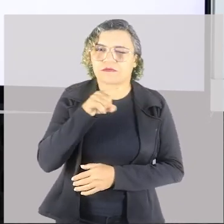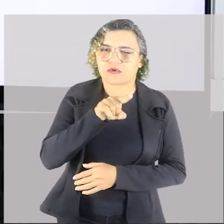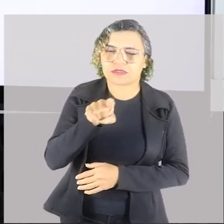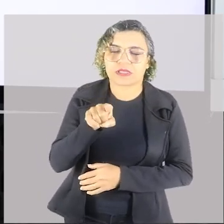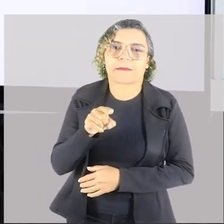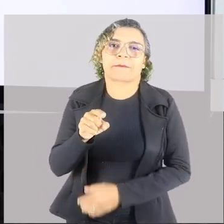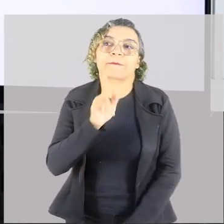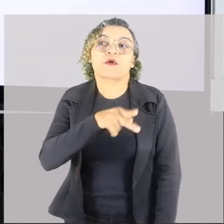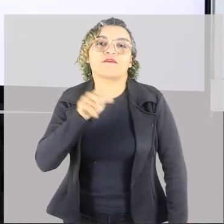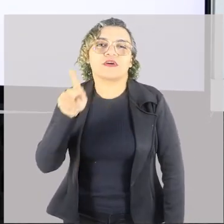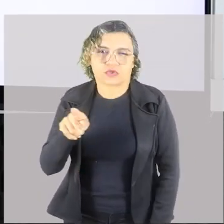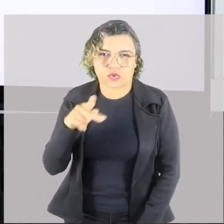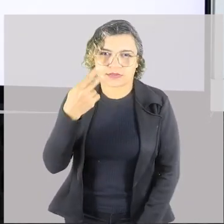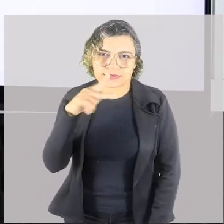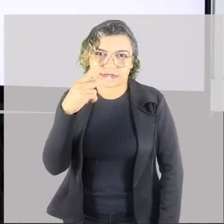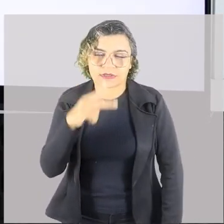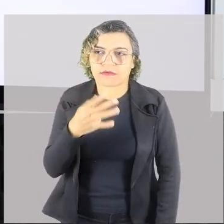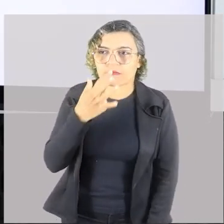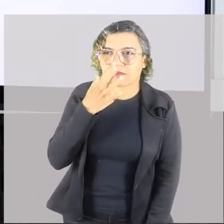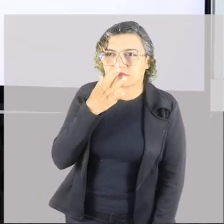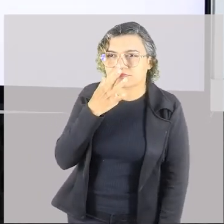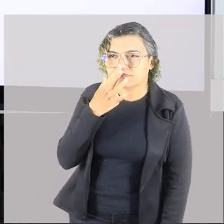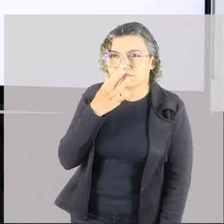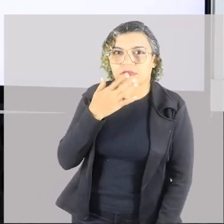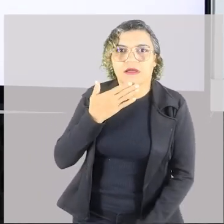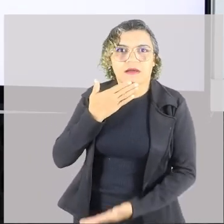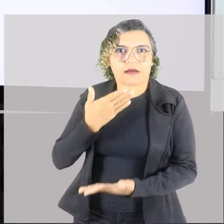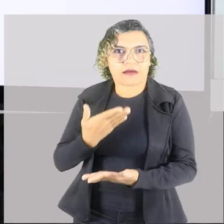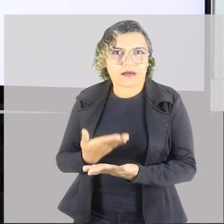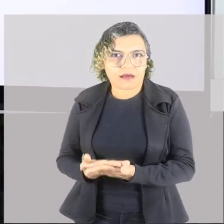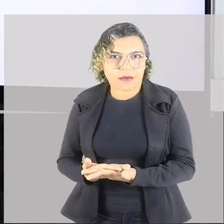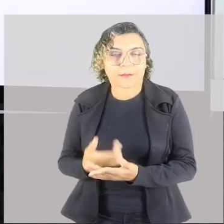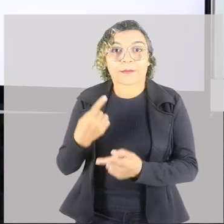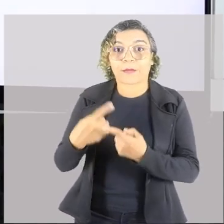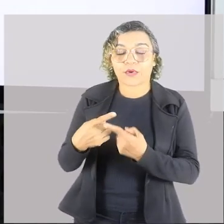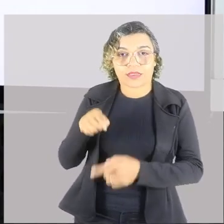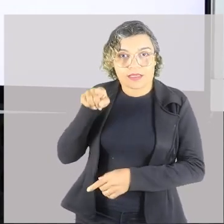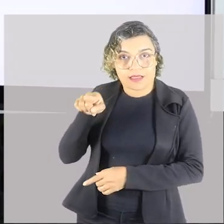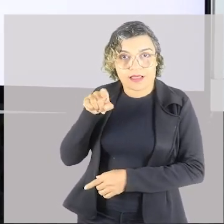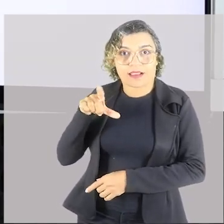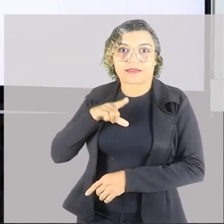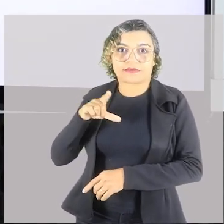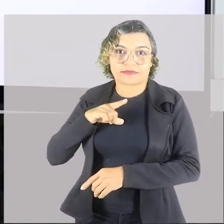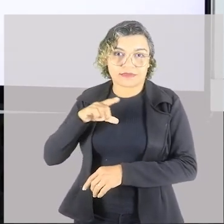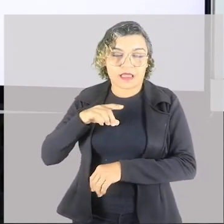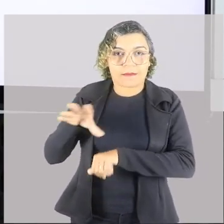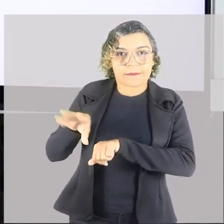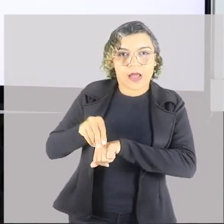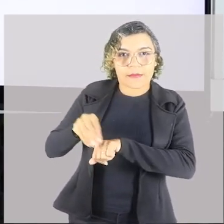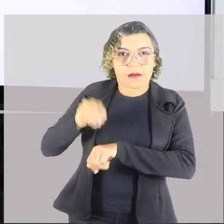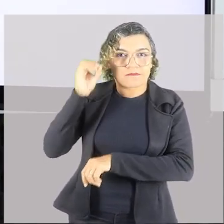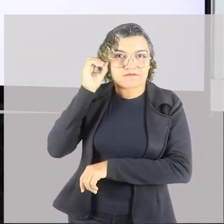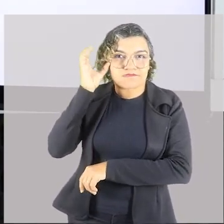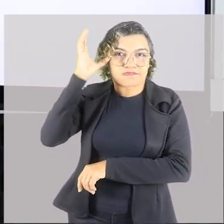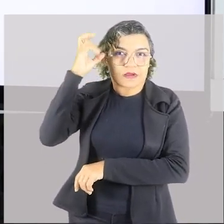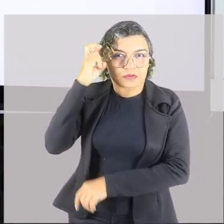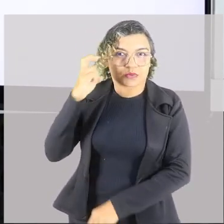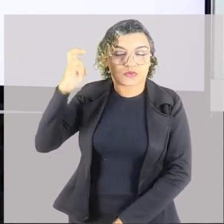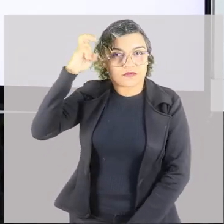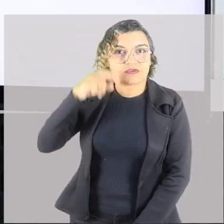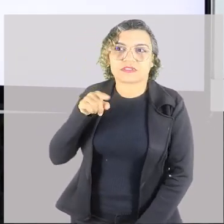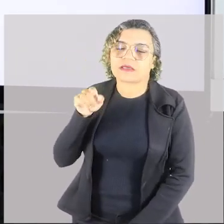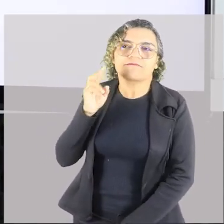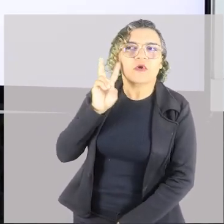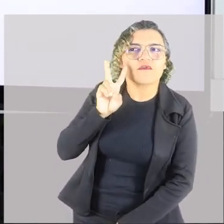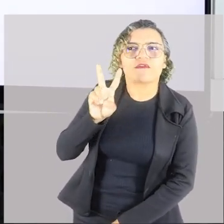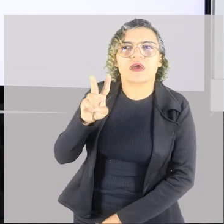um professor, uma professora, porque essa pessoa tem muito conhecimento, tem muita inteligência, você está